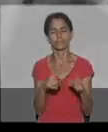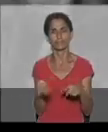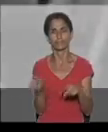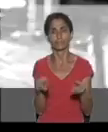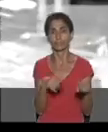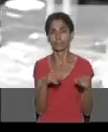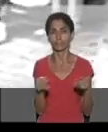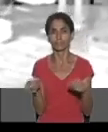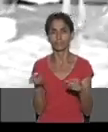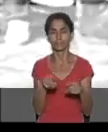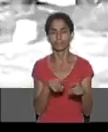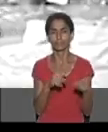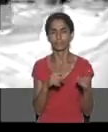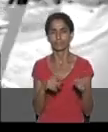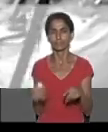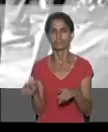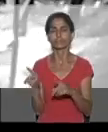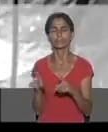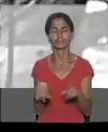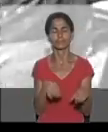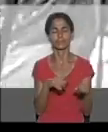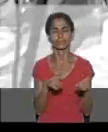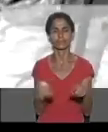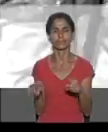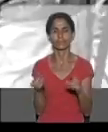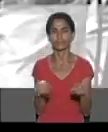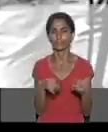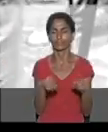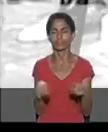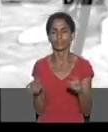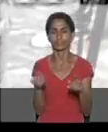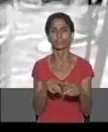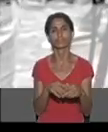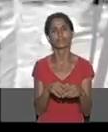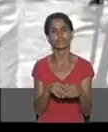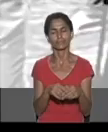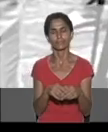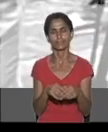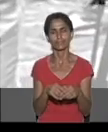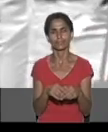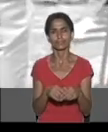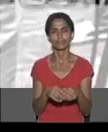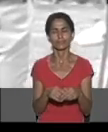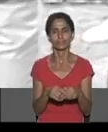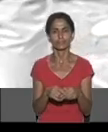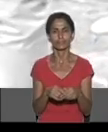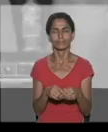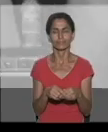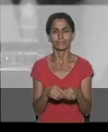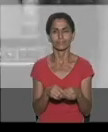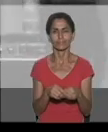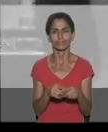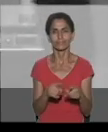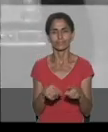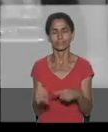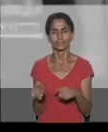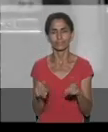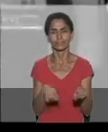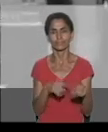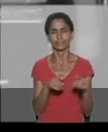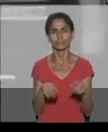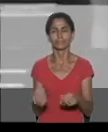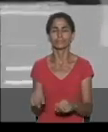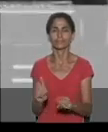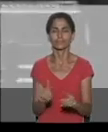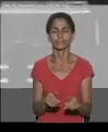Kizomba, kizombo, zombaria de amor, africária sementeio não. Foi de onde